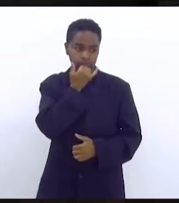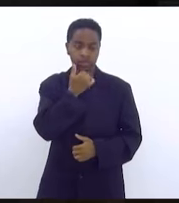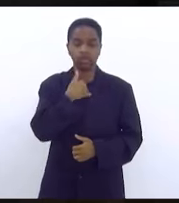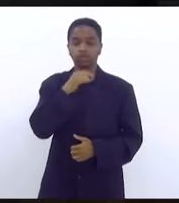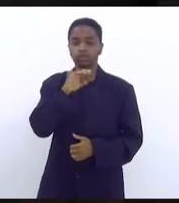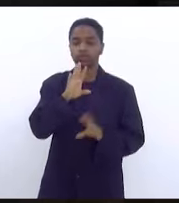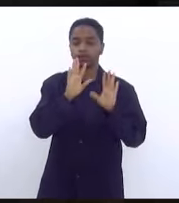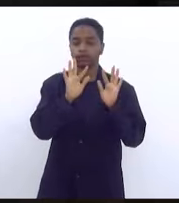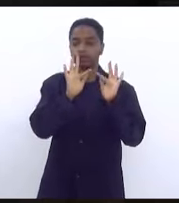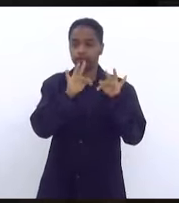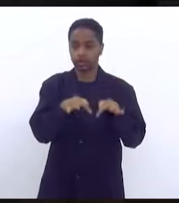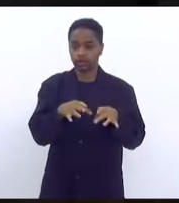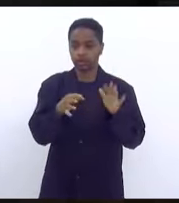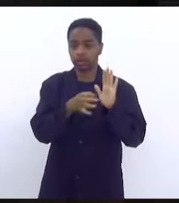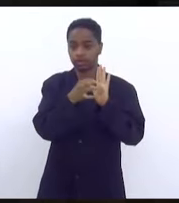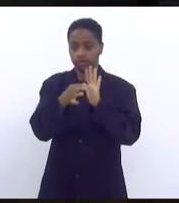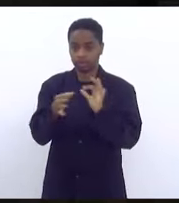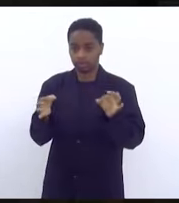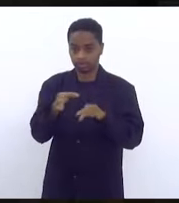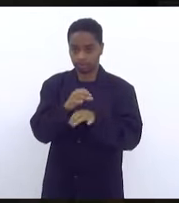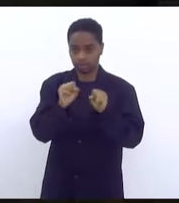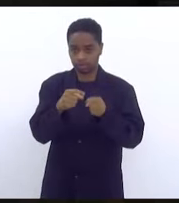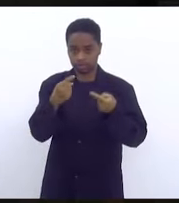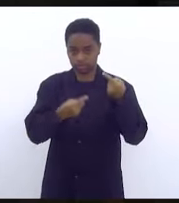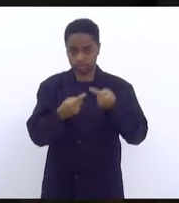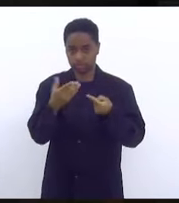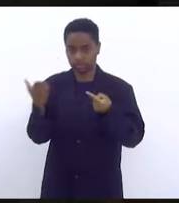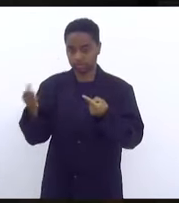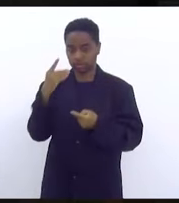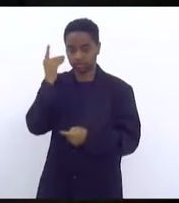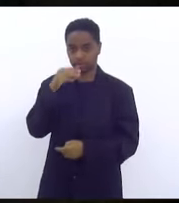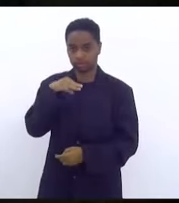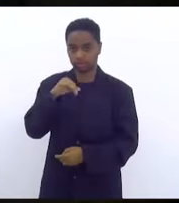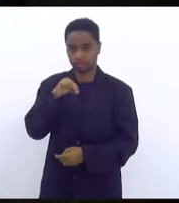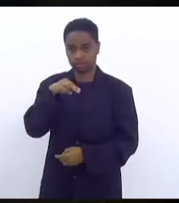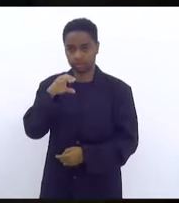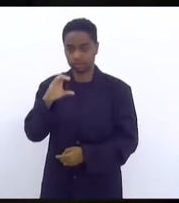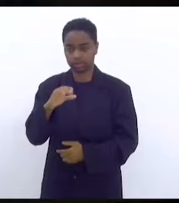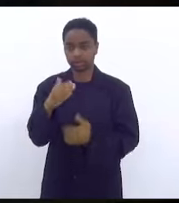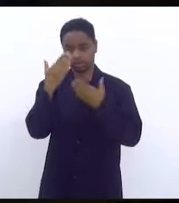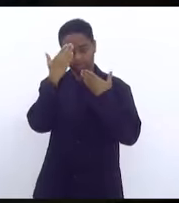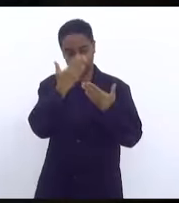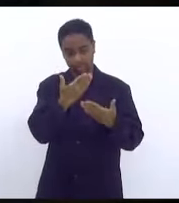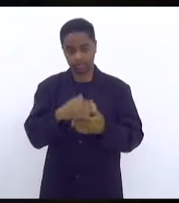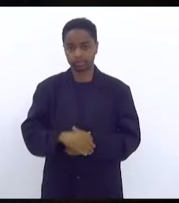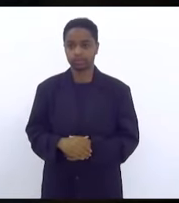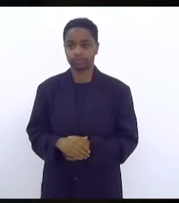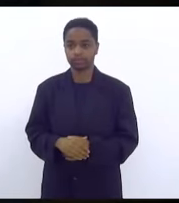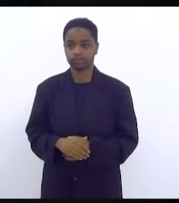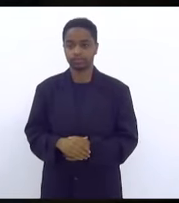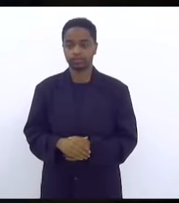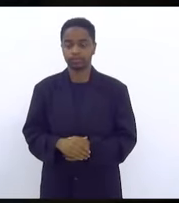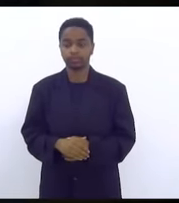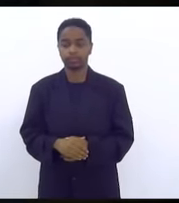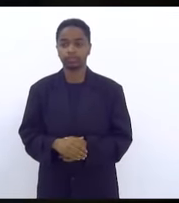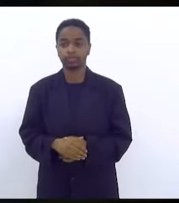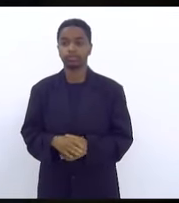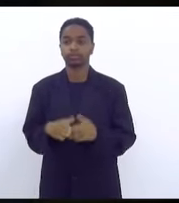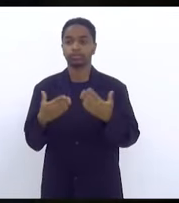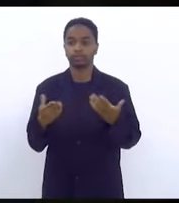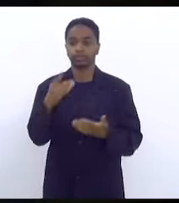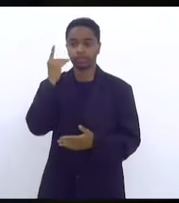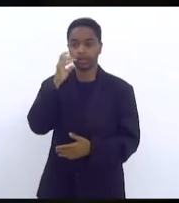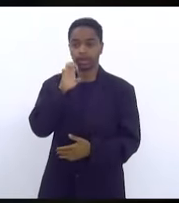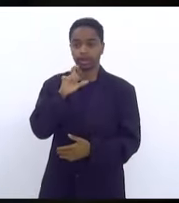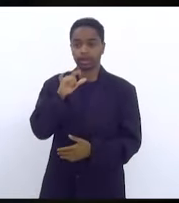os pareceres emitidos em discussão para discutir, deputado Carlos Mendes. Então, obrigado agora, presidenta Tia Ju. Deputada